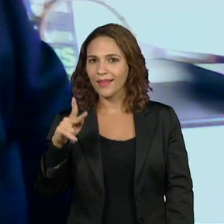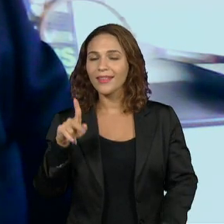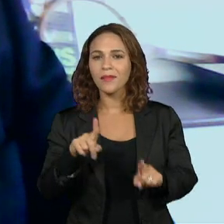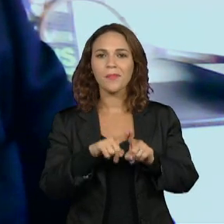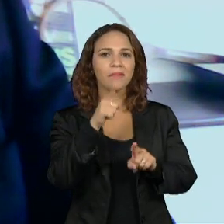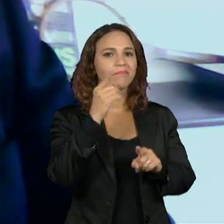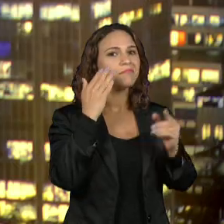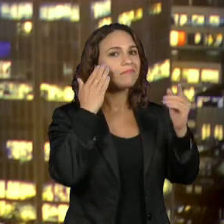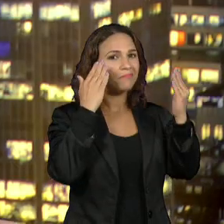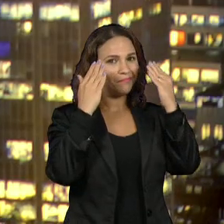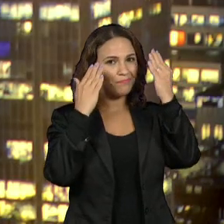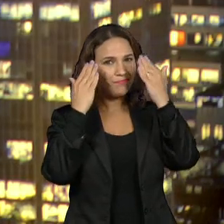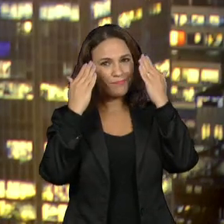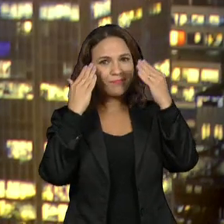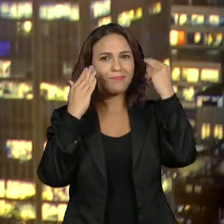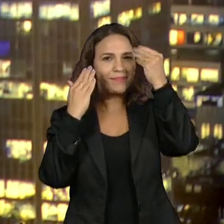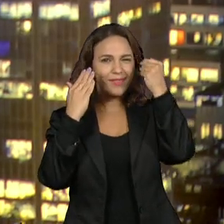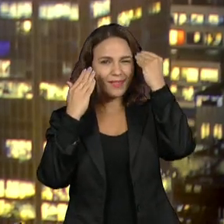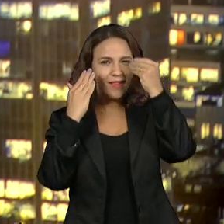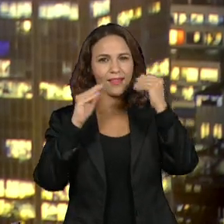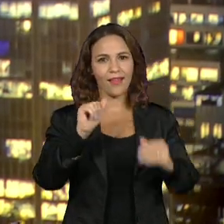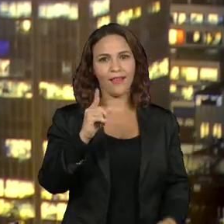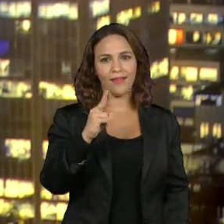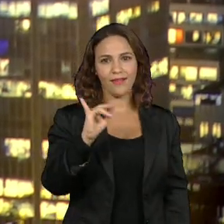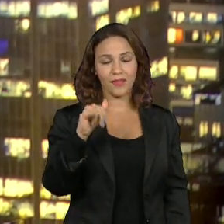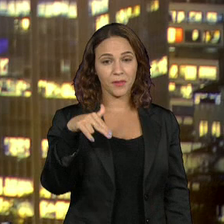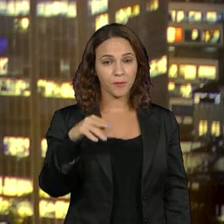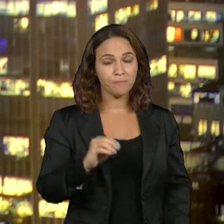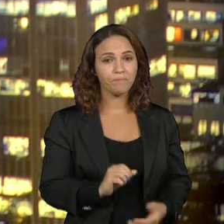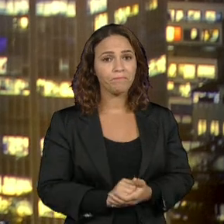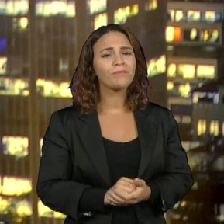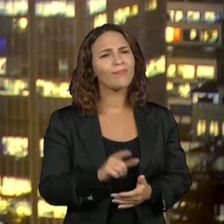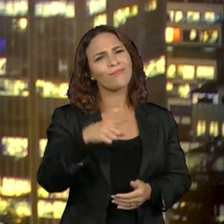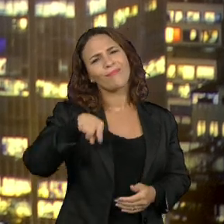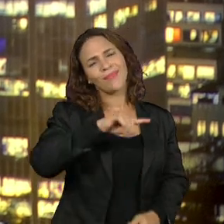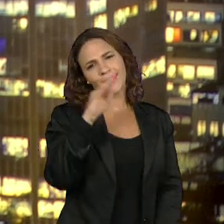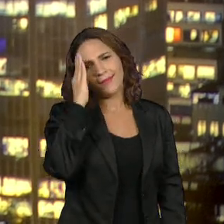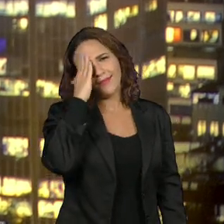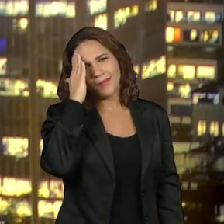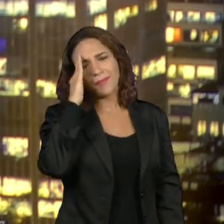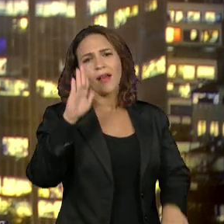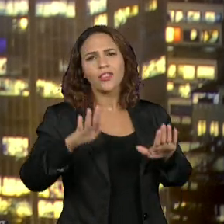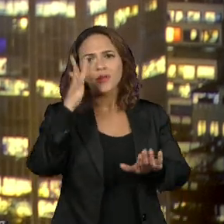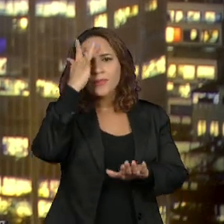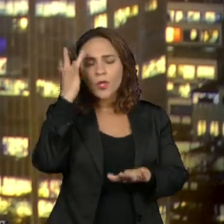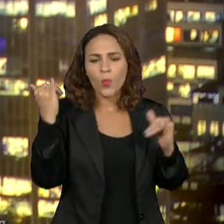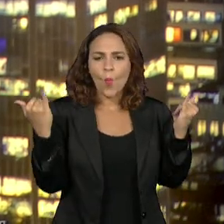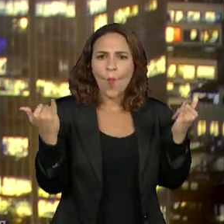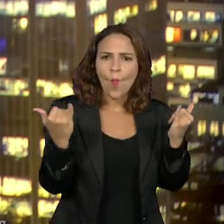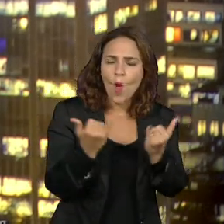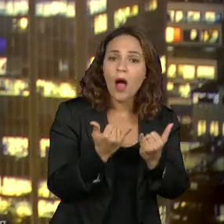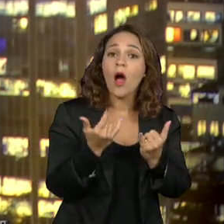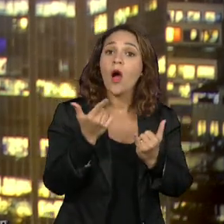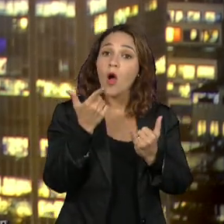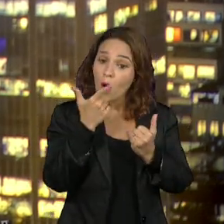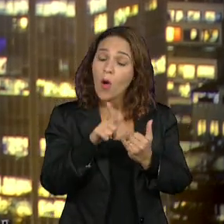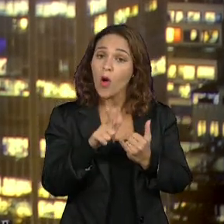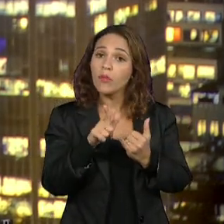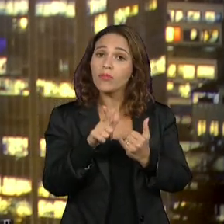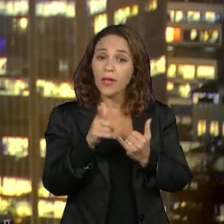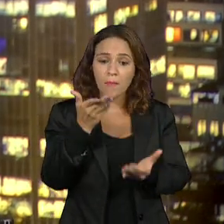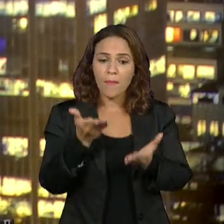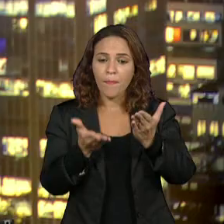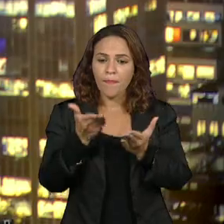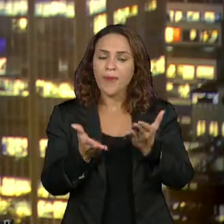Adriano Segal. Nós sabemos que muitas vezes as pessoas fazem dietas, perdem peso, no entanto